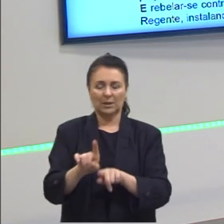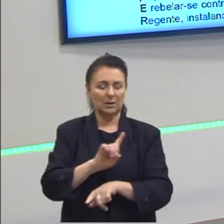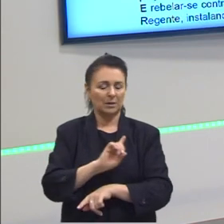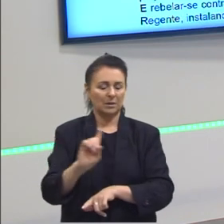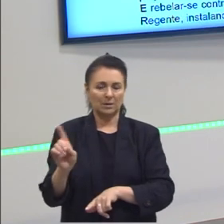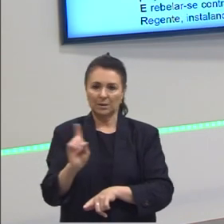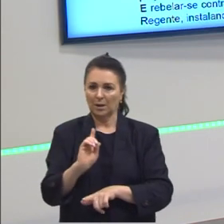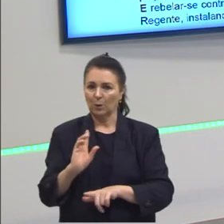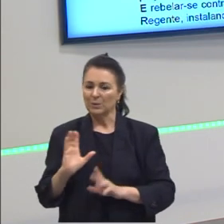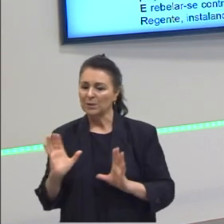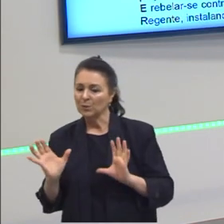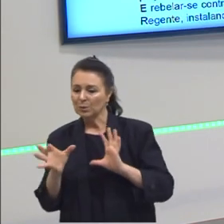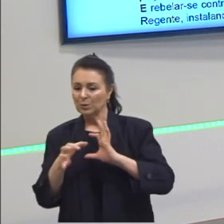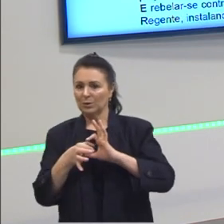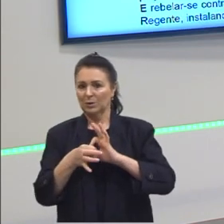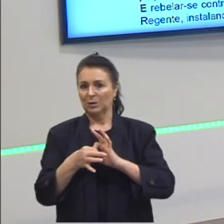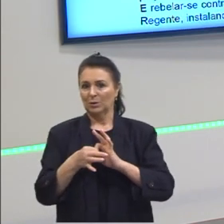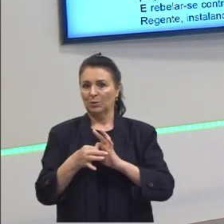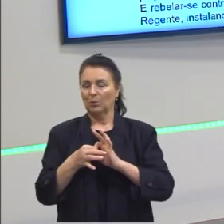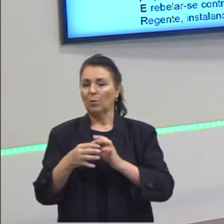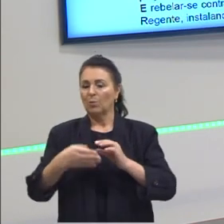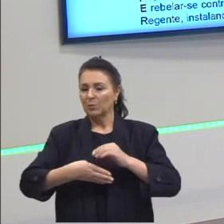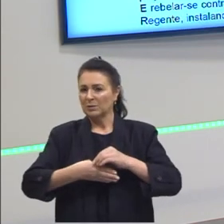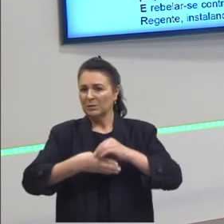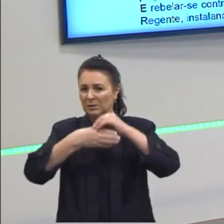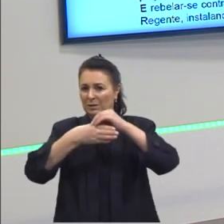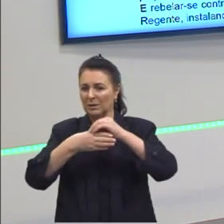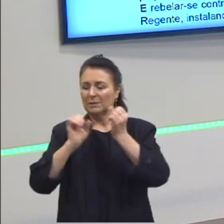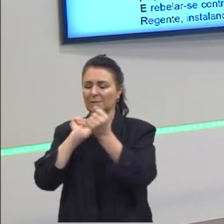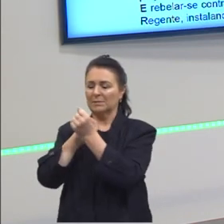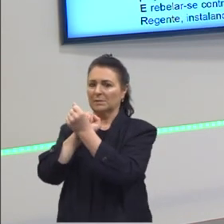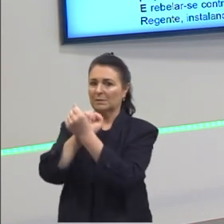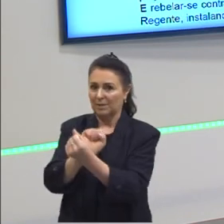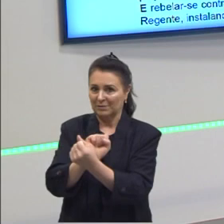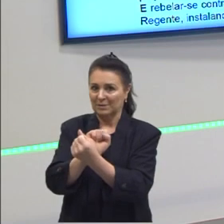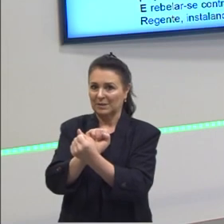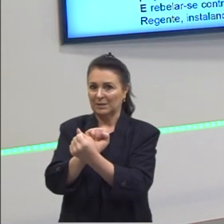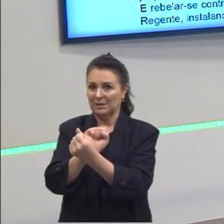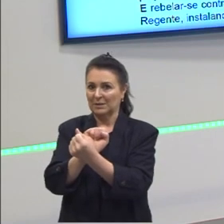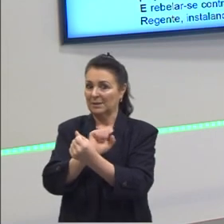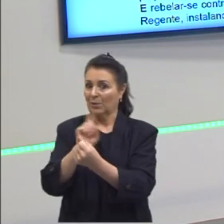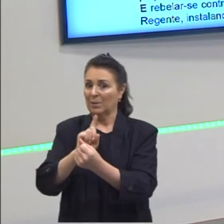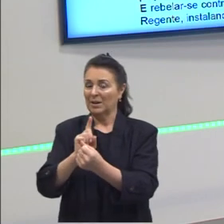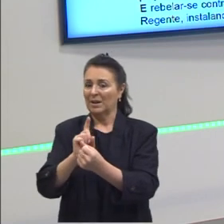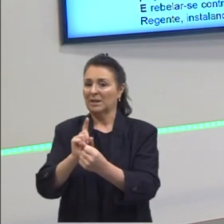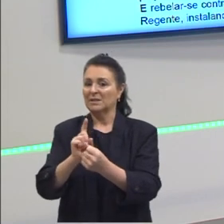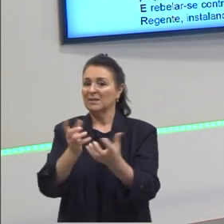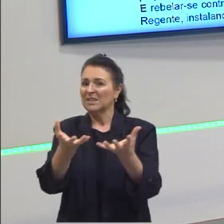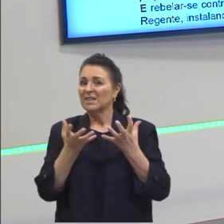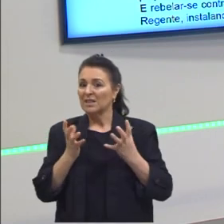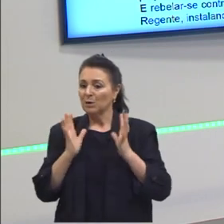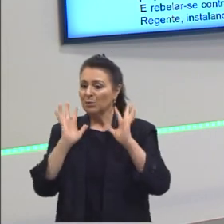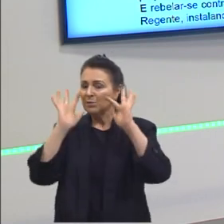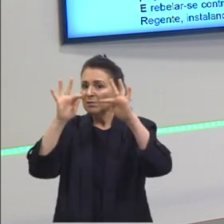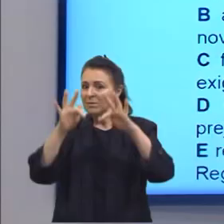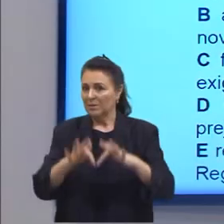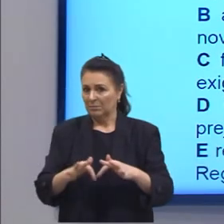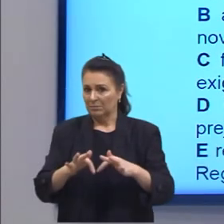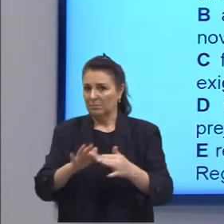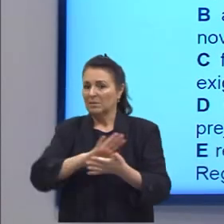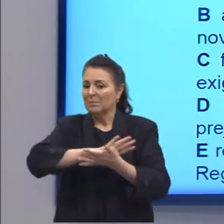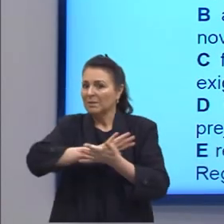se aliaram com as lideranças escravos pelo contrário eles tentavam acabar com essas alianças inclusive matando essas